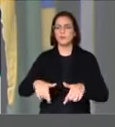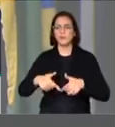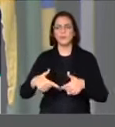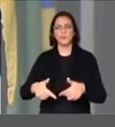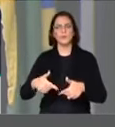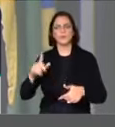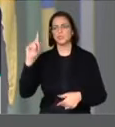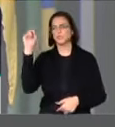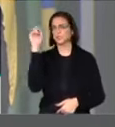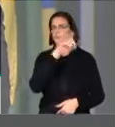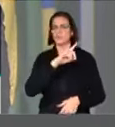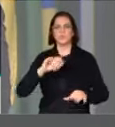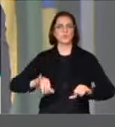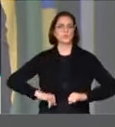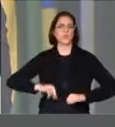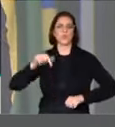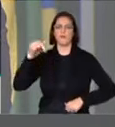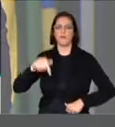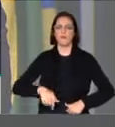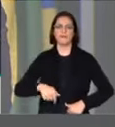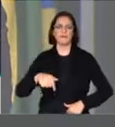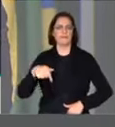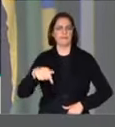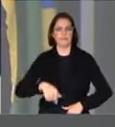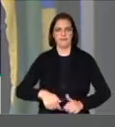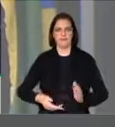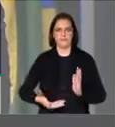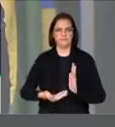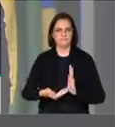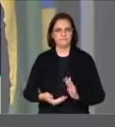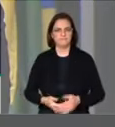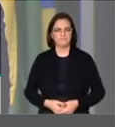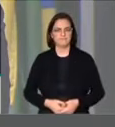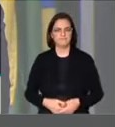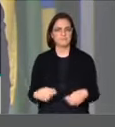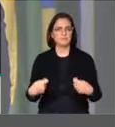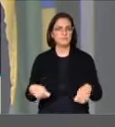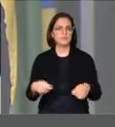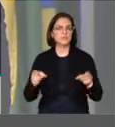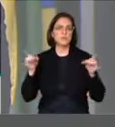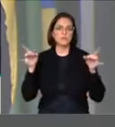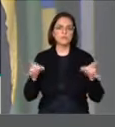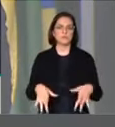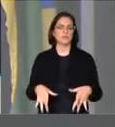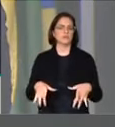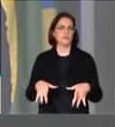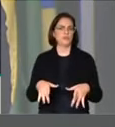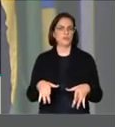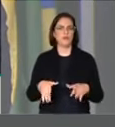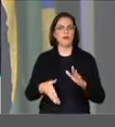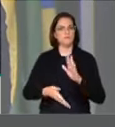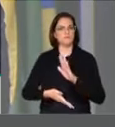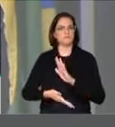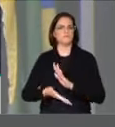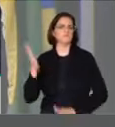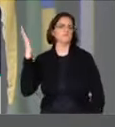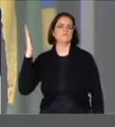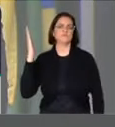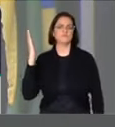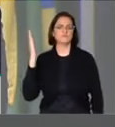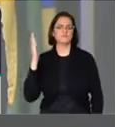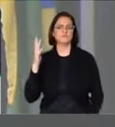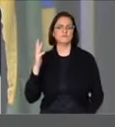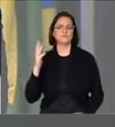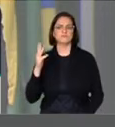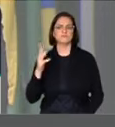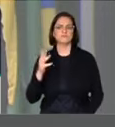dentro desses corredores, nessas cadeiras, que teve que se asilar por um terrorismo que todos nós